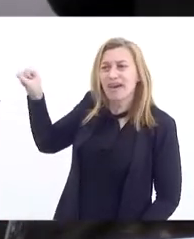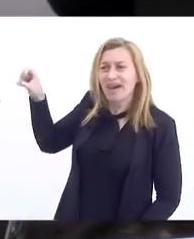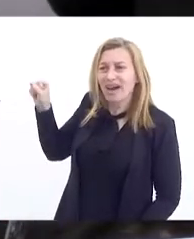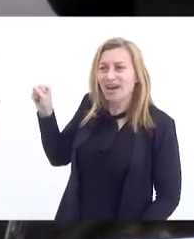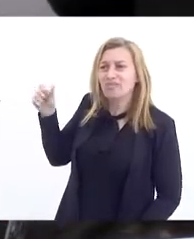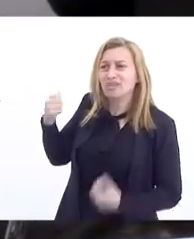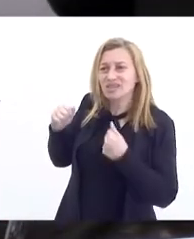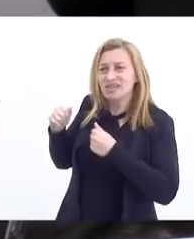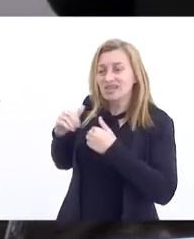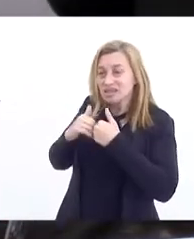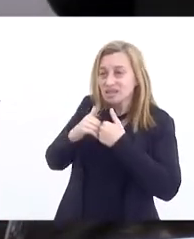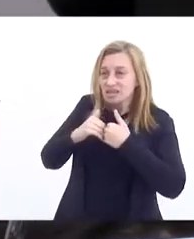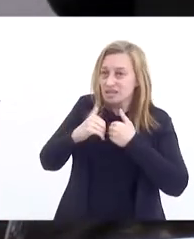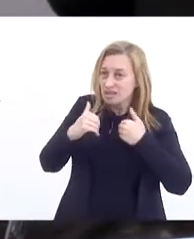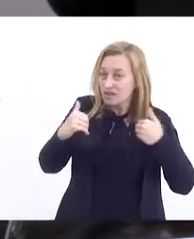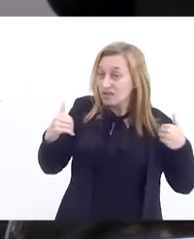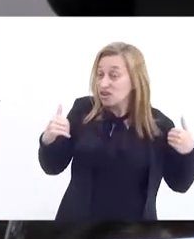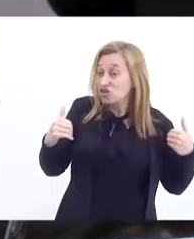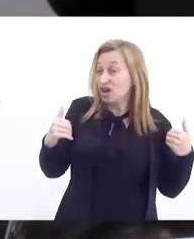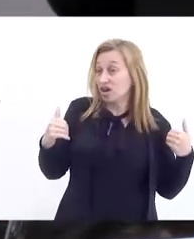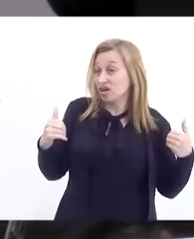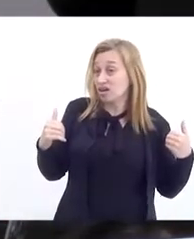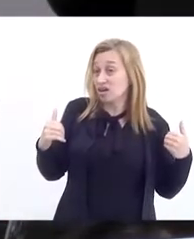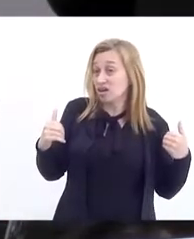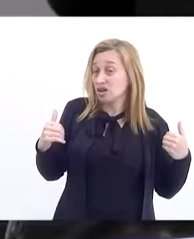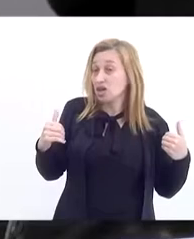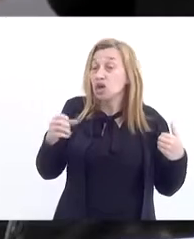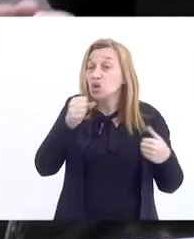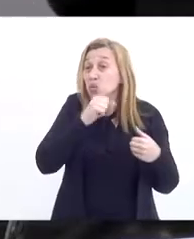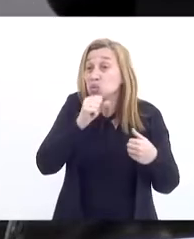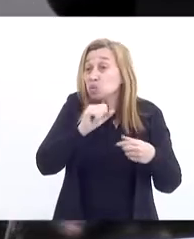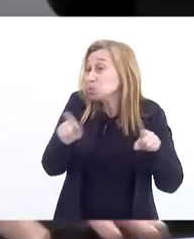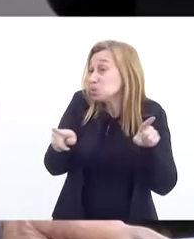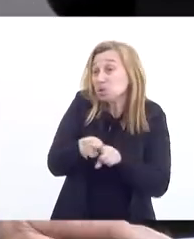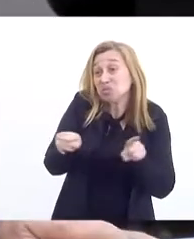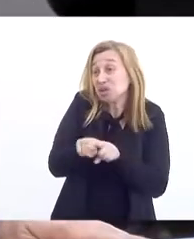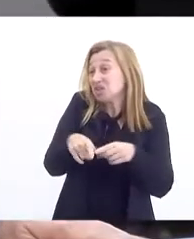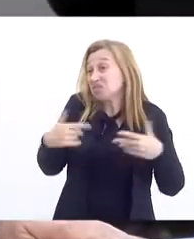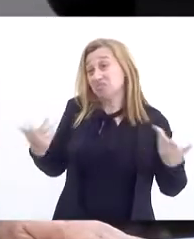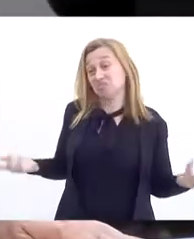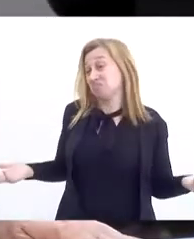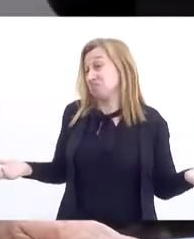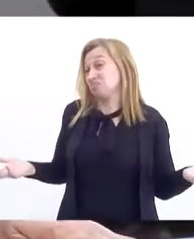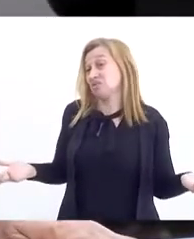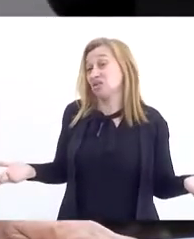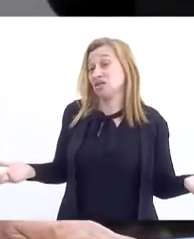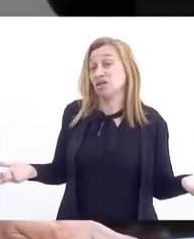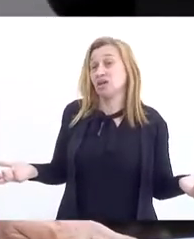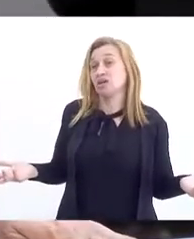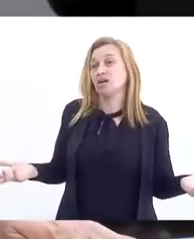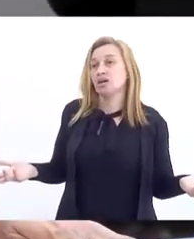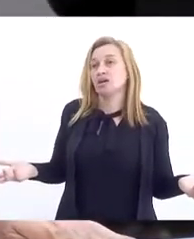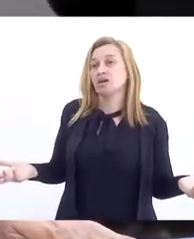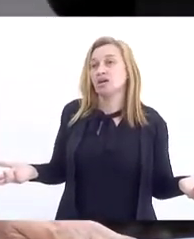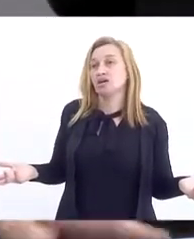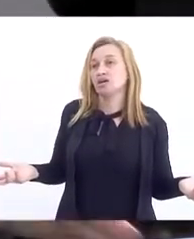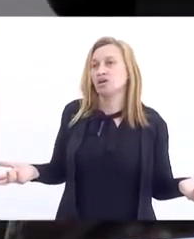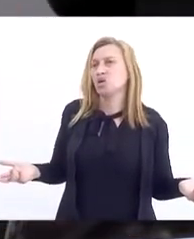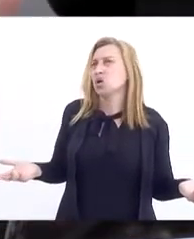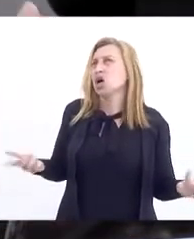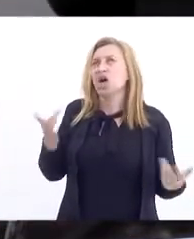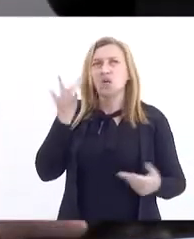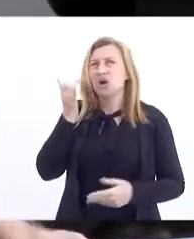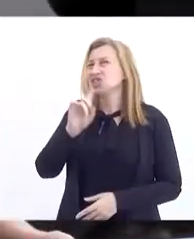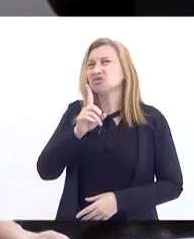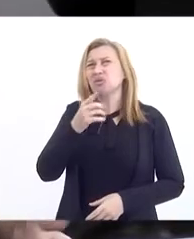se afastar. Enfim. E o idoso, então, está lascado. Eu não acho que esse